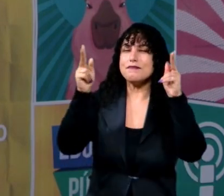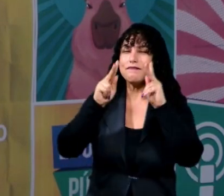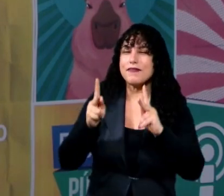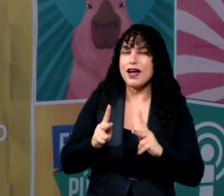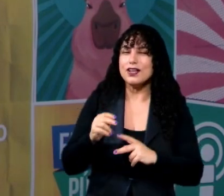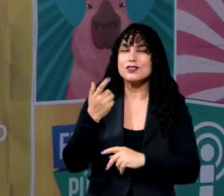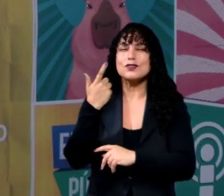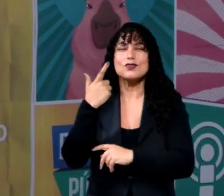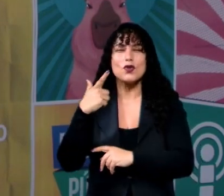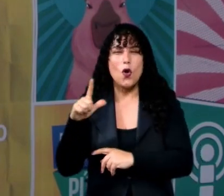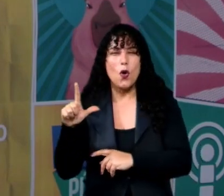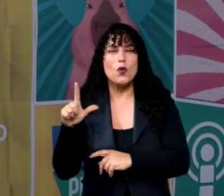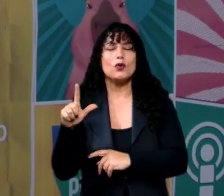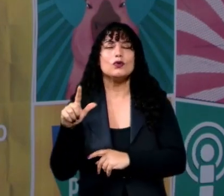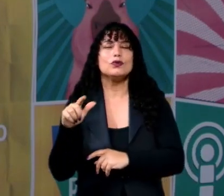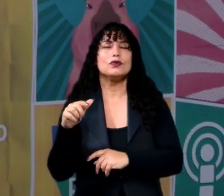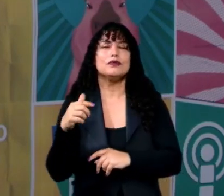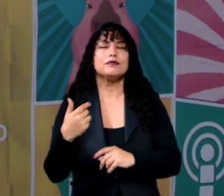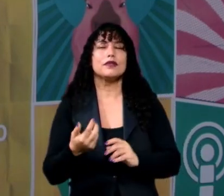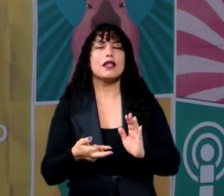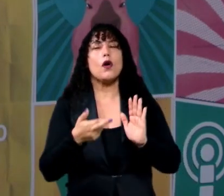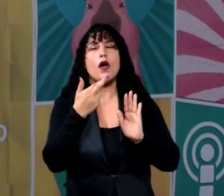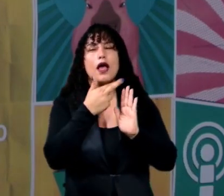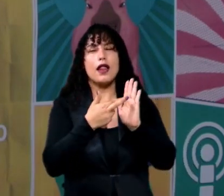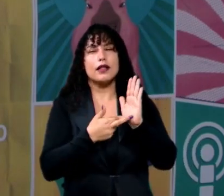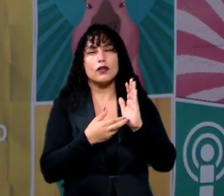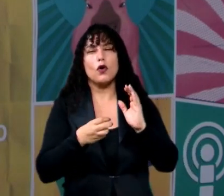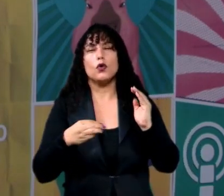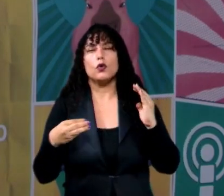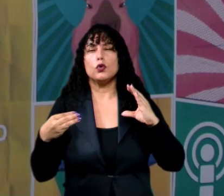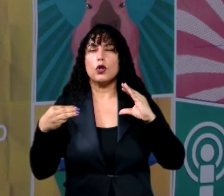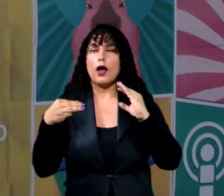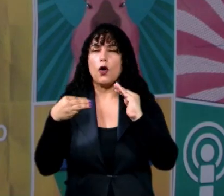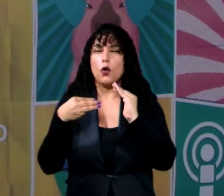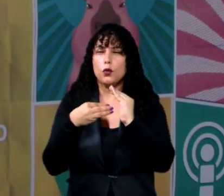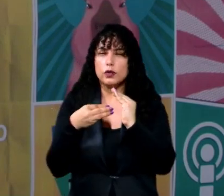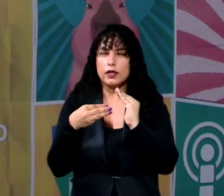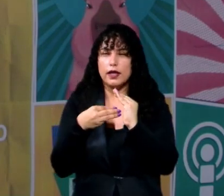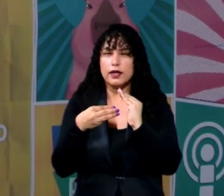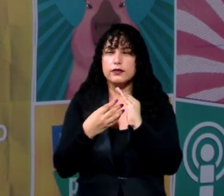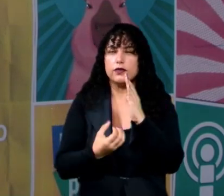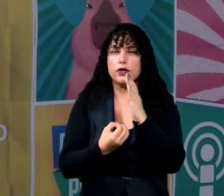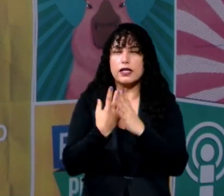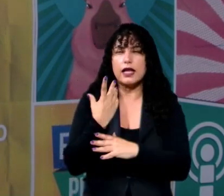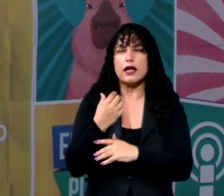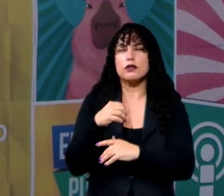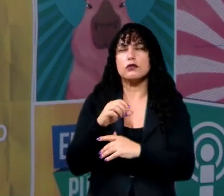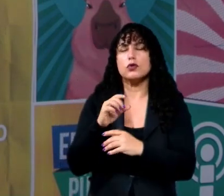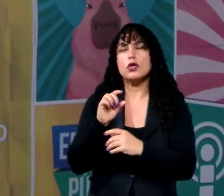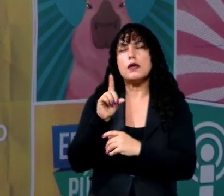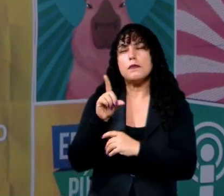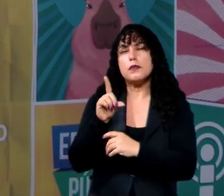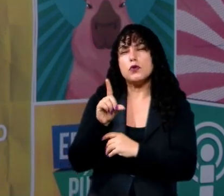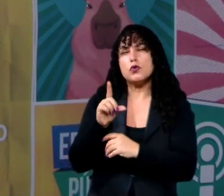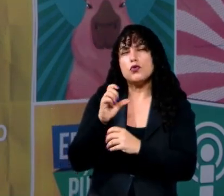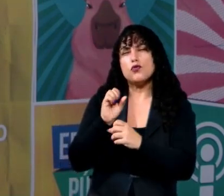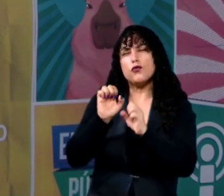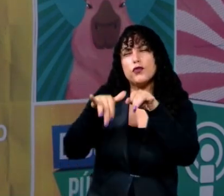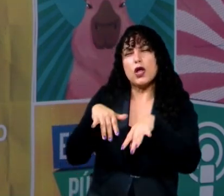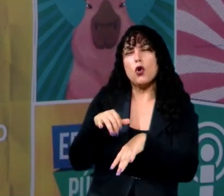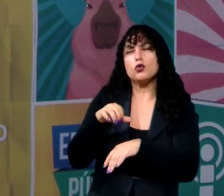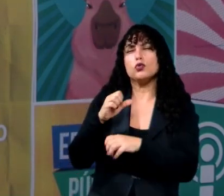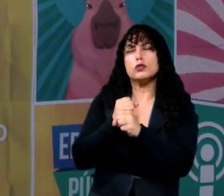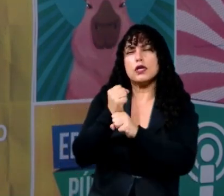outros é, segundo um relatório da Unesco, que foi feito no final dos anos 90, que o